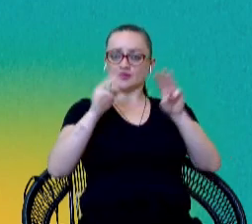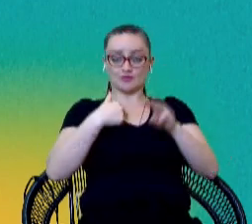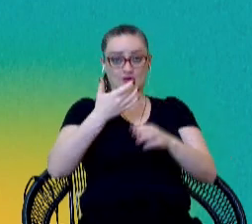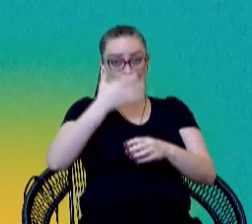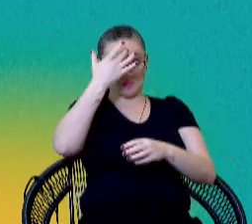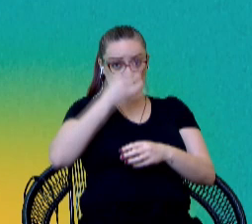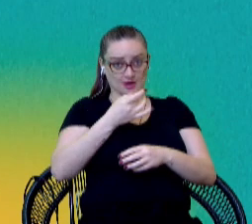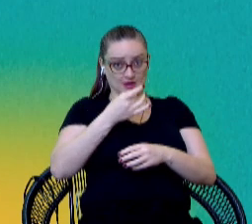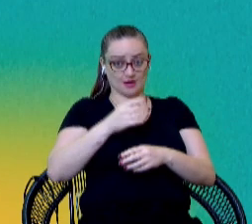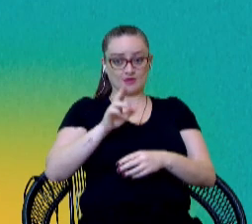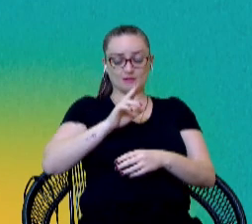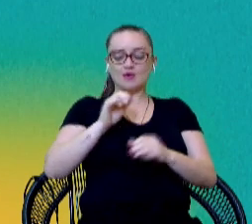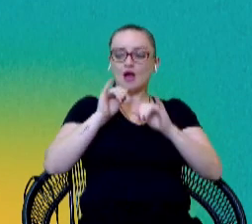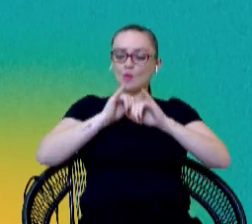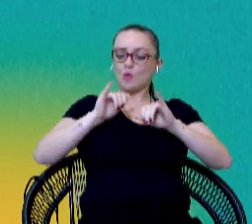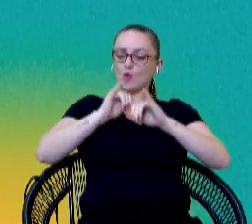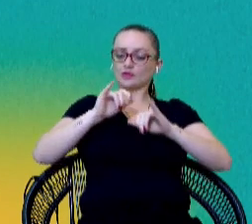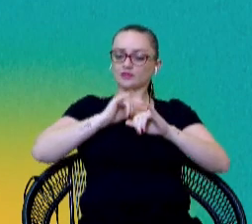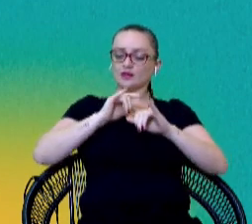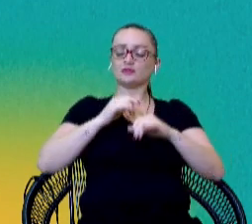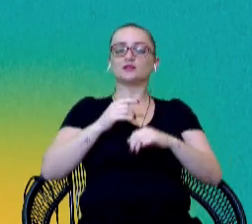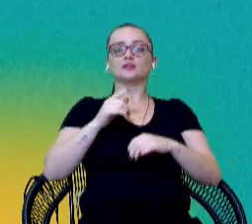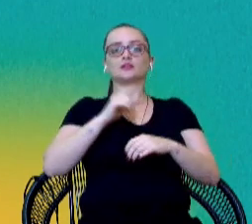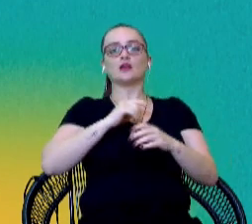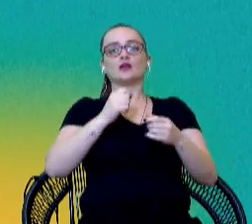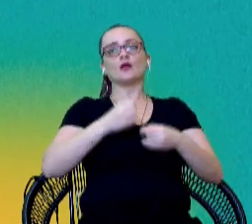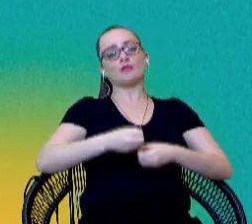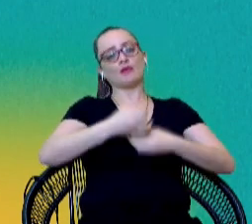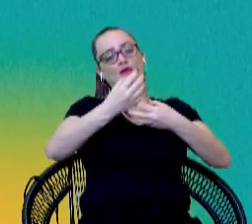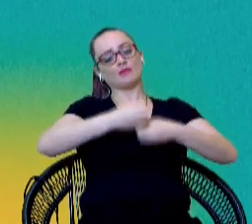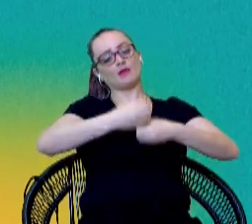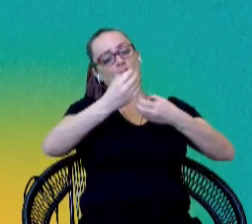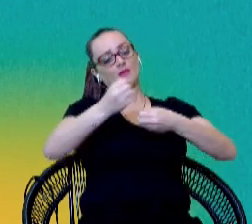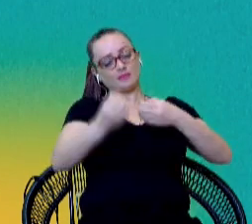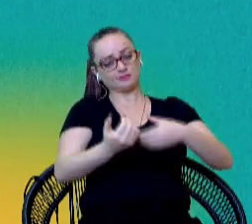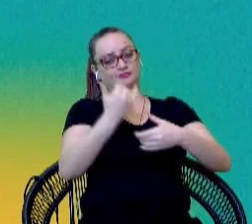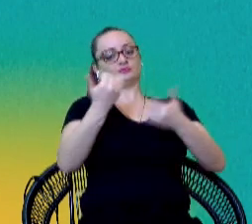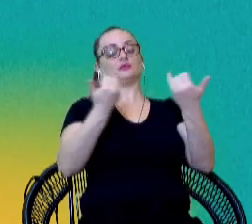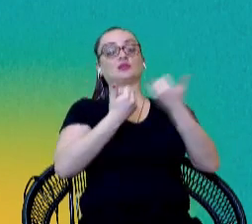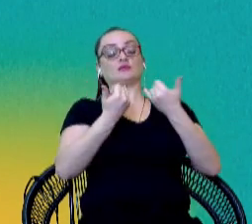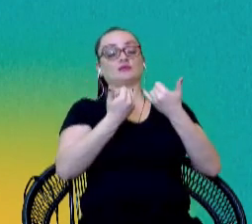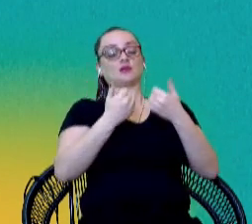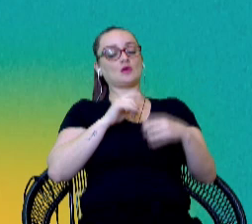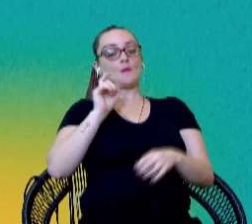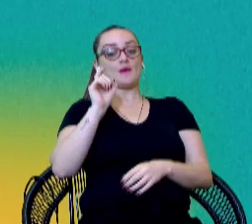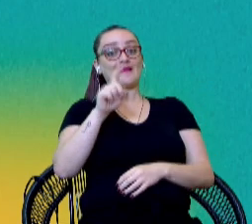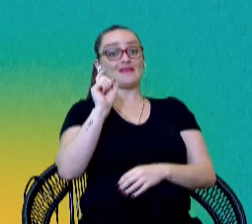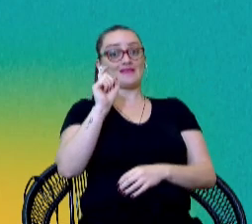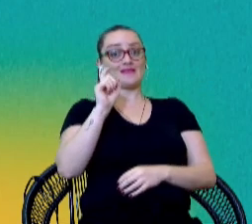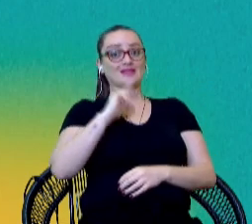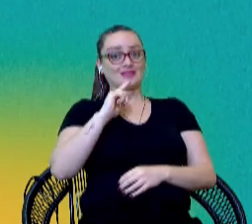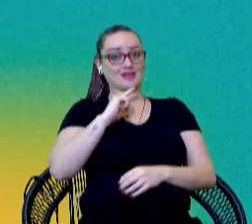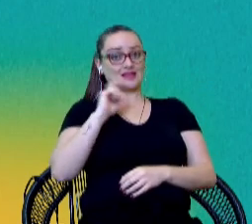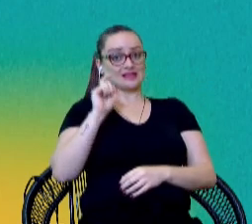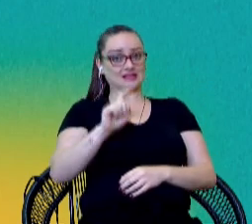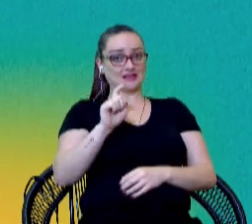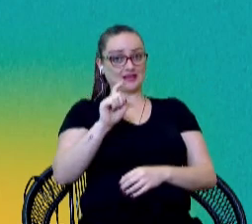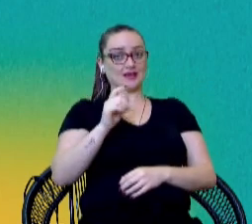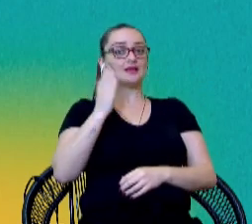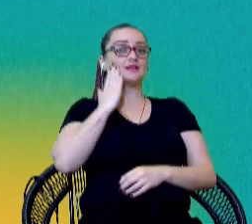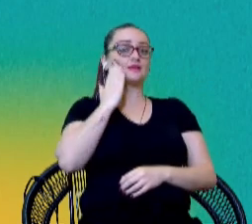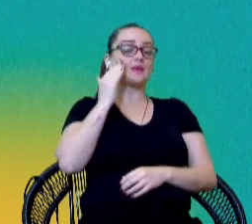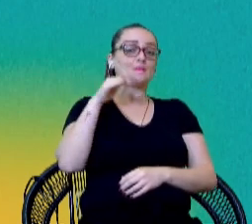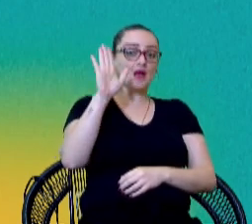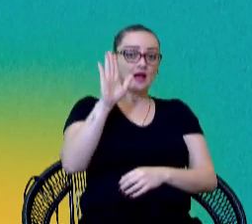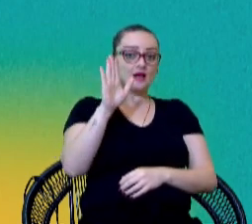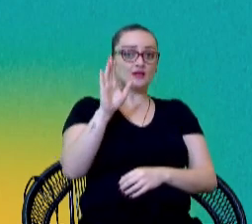usuário ele é impactado com o anúncio. Então, eu estou lá navegando pela timeline, eu sou impactado com o anúncio. Esse anúncio vai ter um botão de clique. Clique aqui, saiba